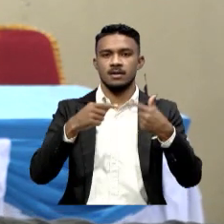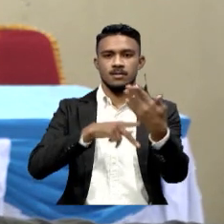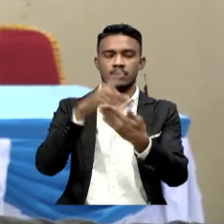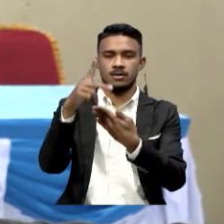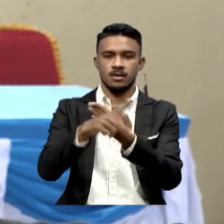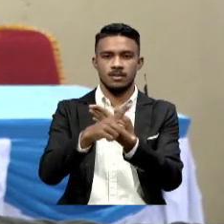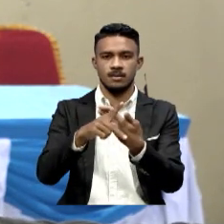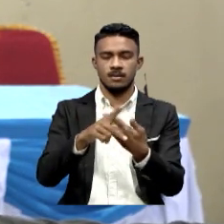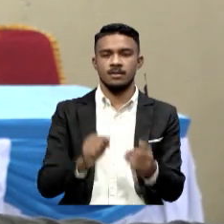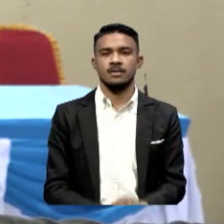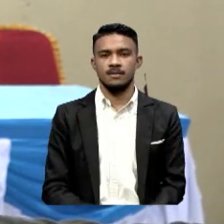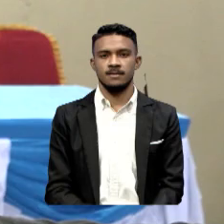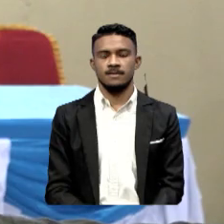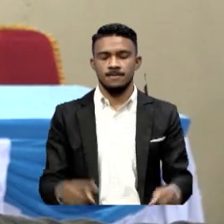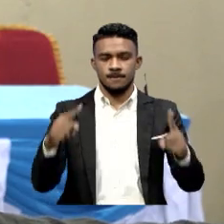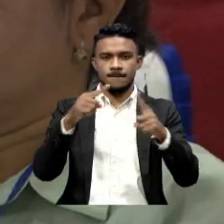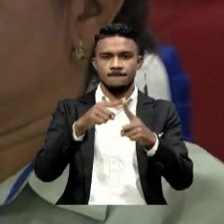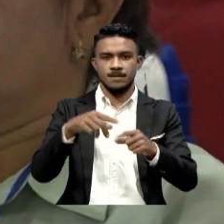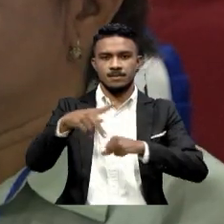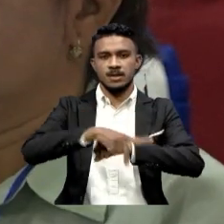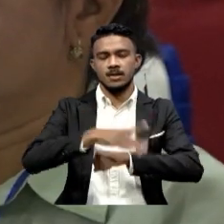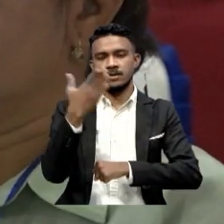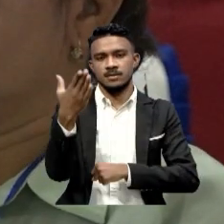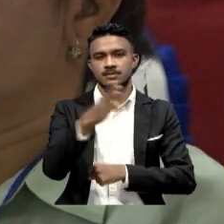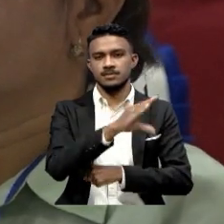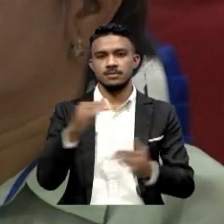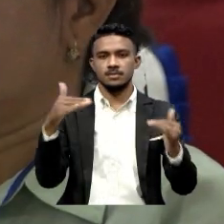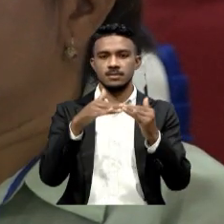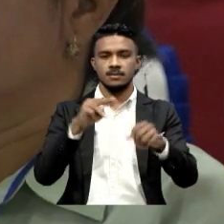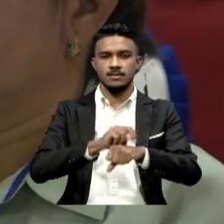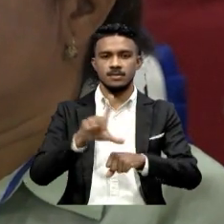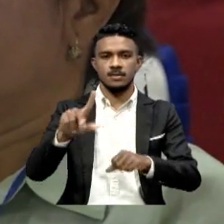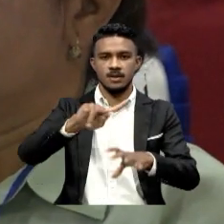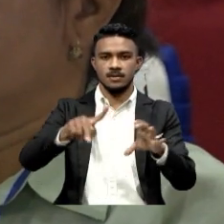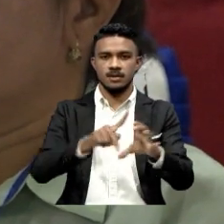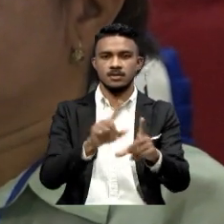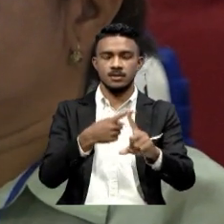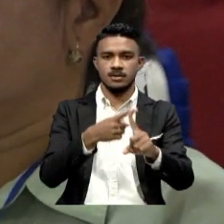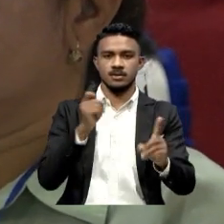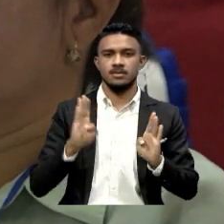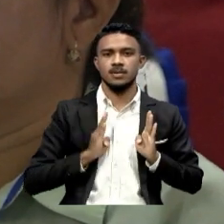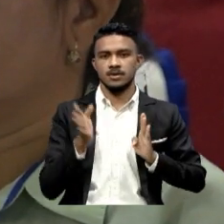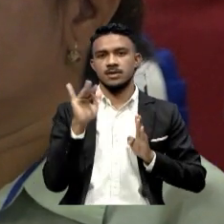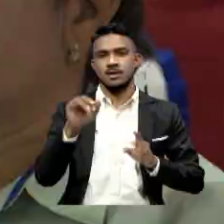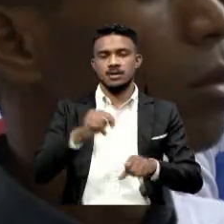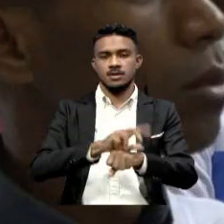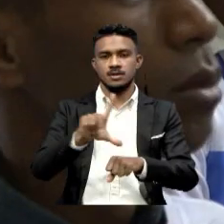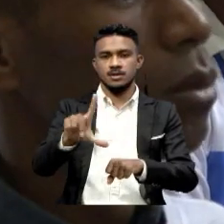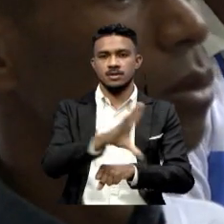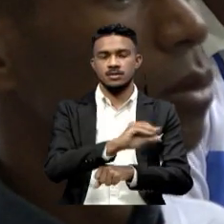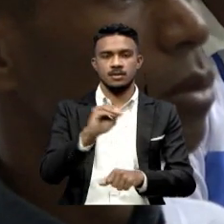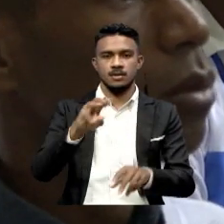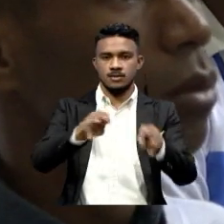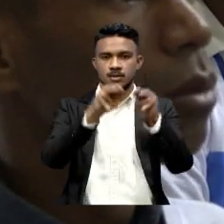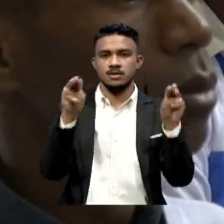para ba ya partido ne. Conferência Nacional ne participa Rusi delegado Sira, Rusi Nacional no